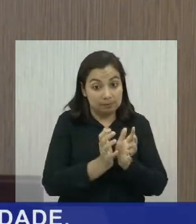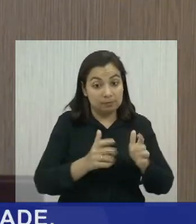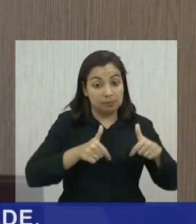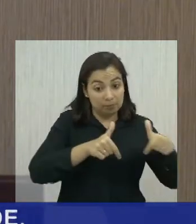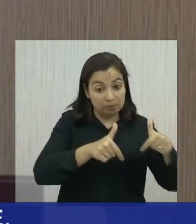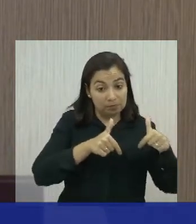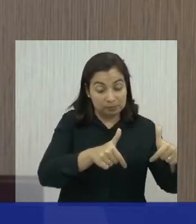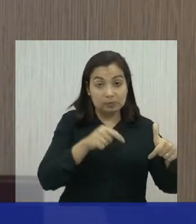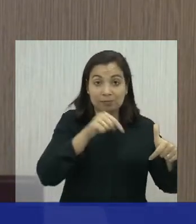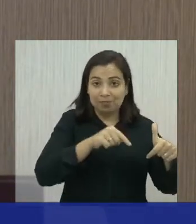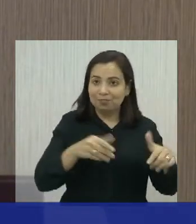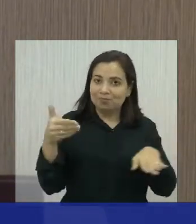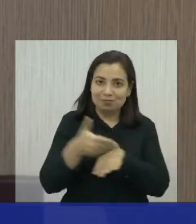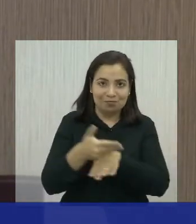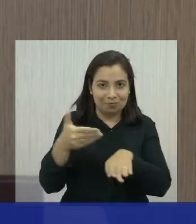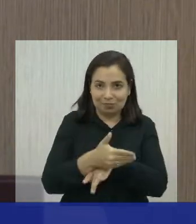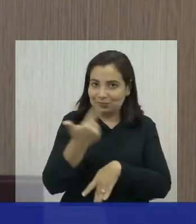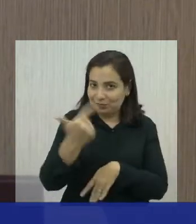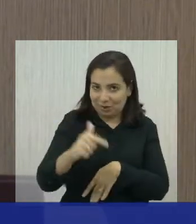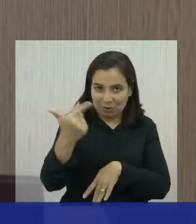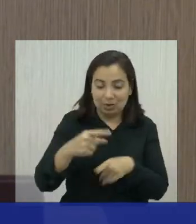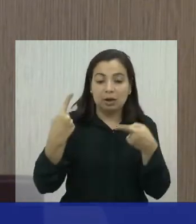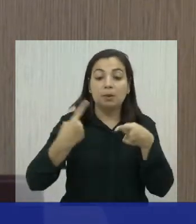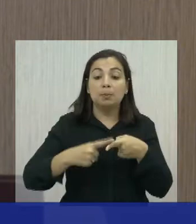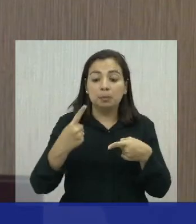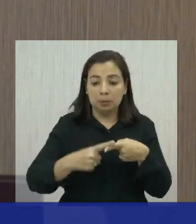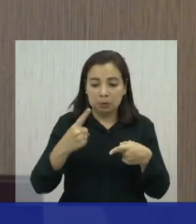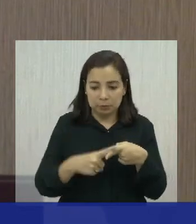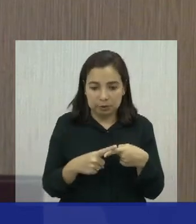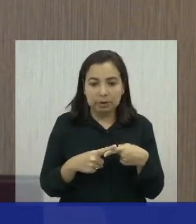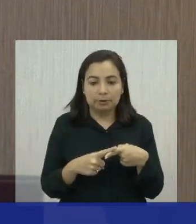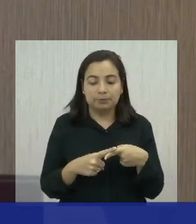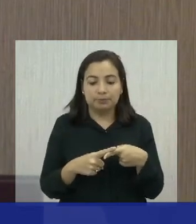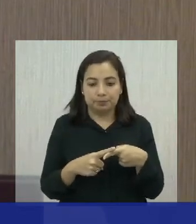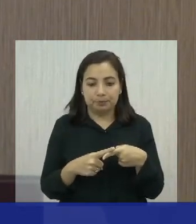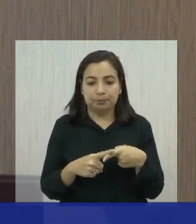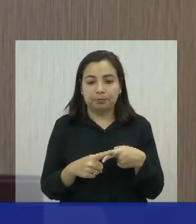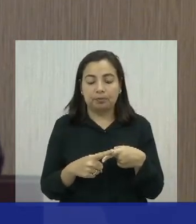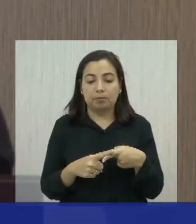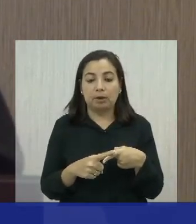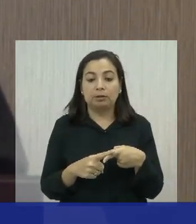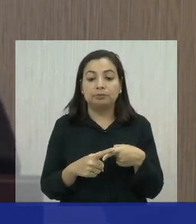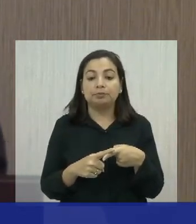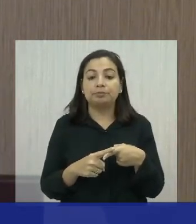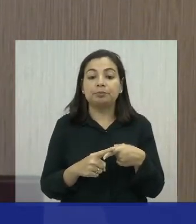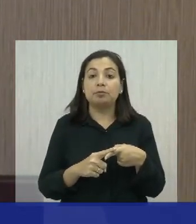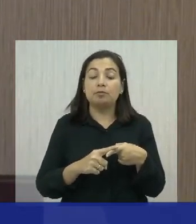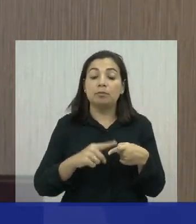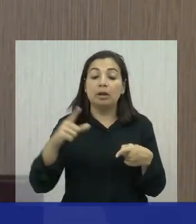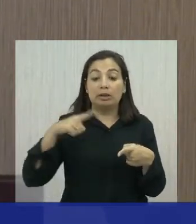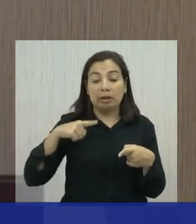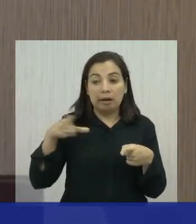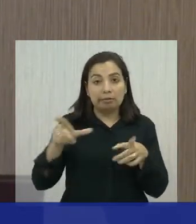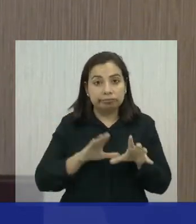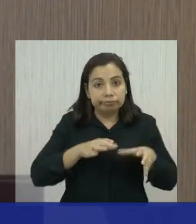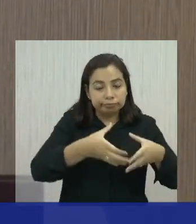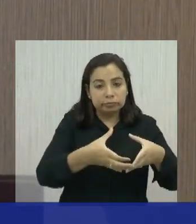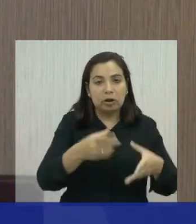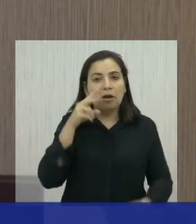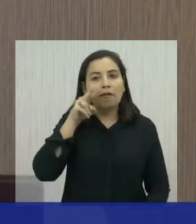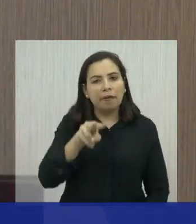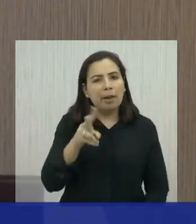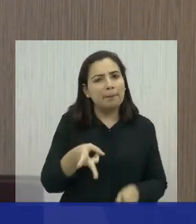das audiências de discussão do Código da Cidade pelos seguintes motivos. A Frente acha que essas